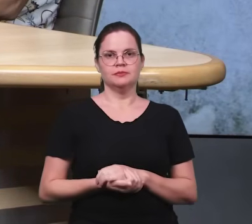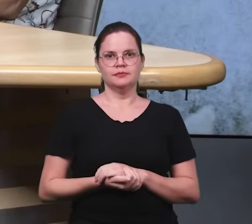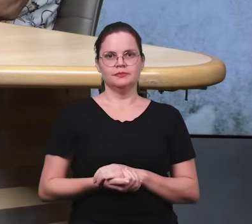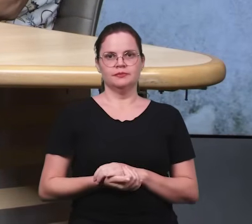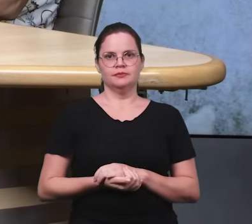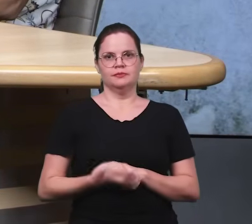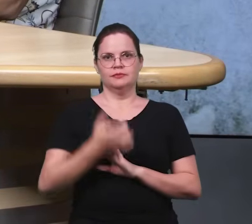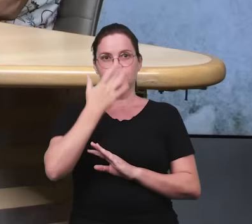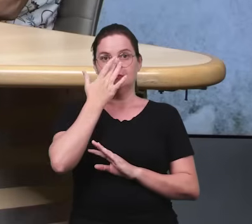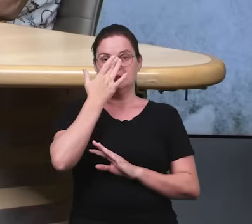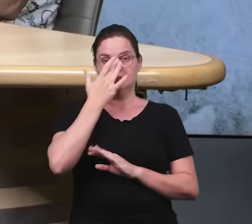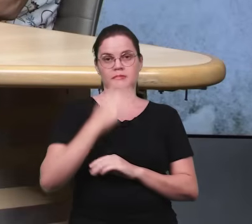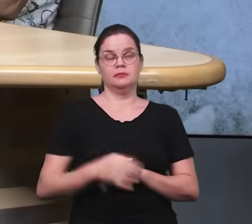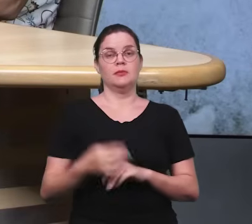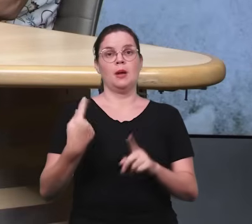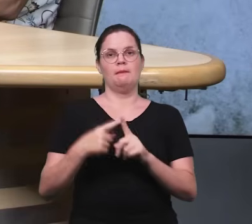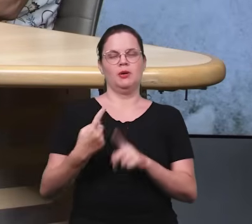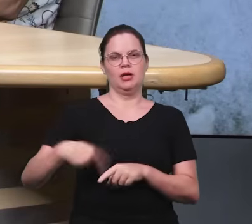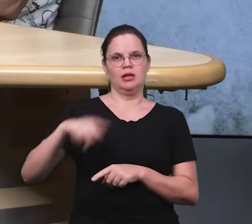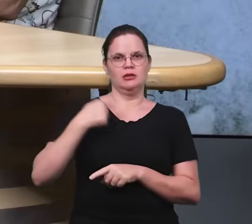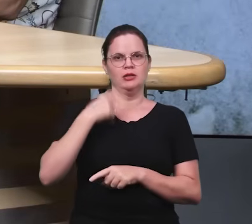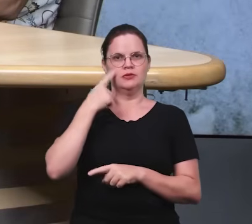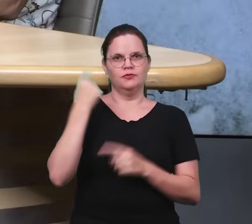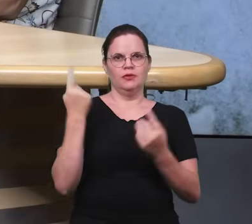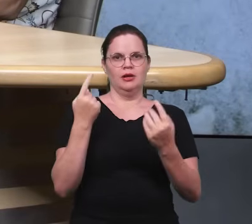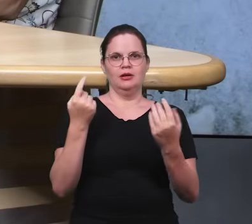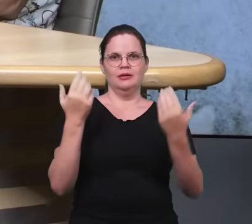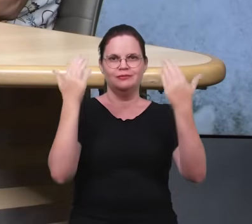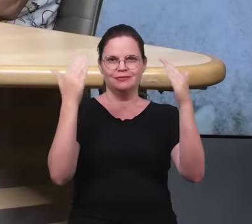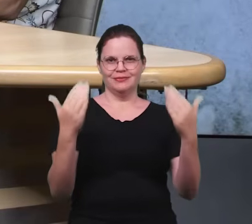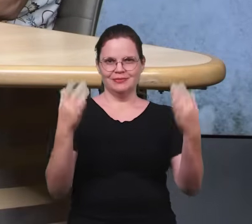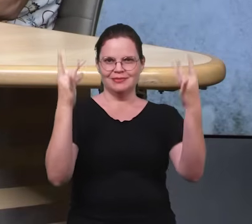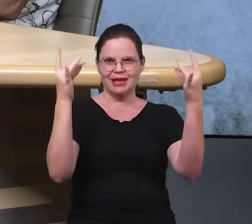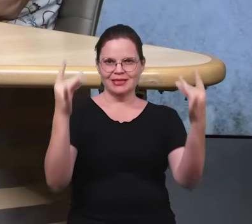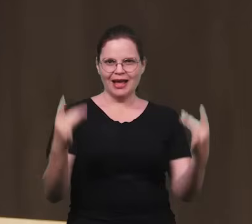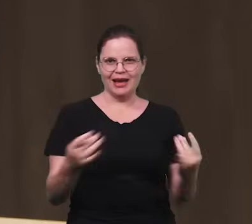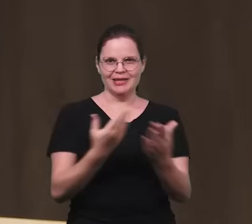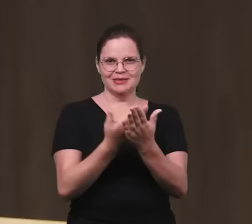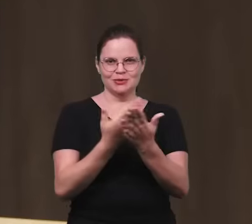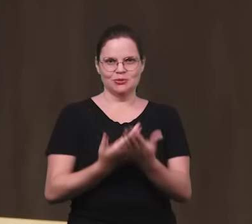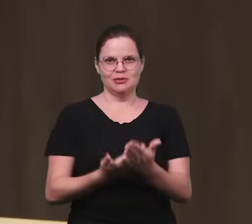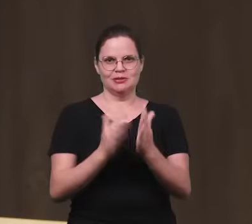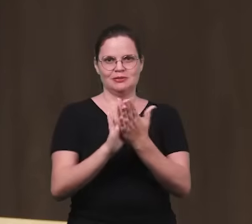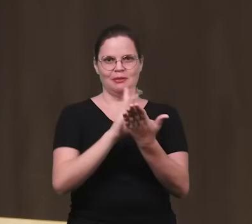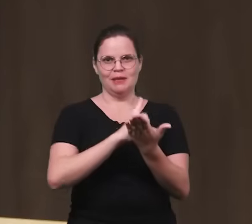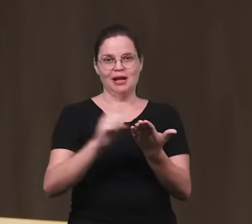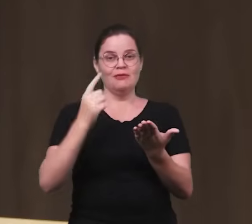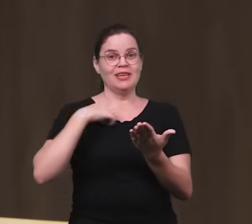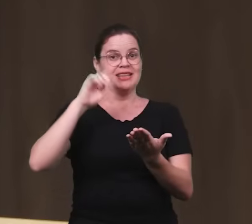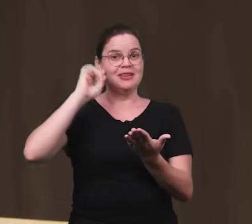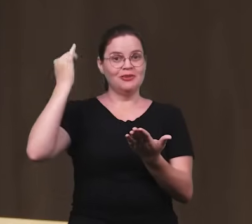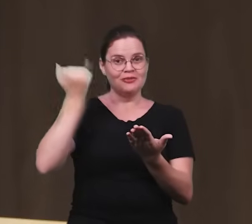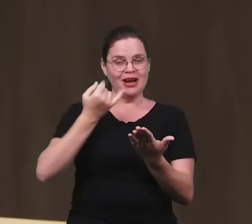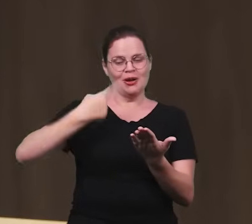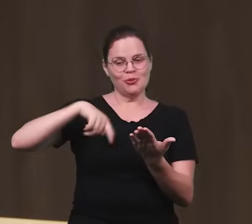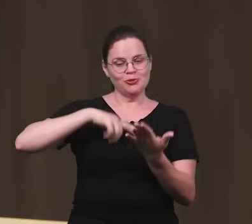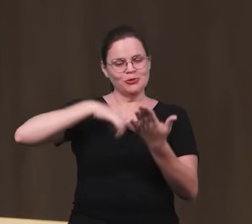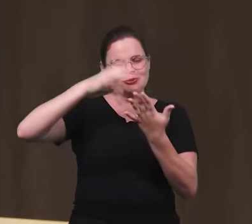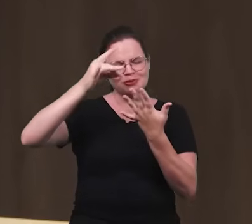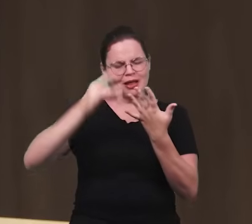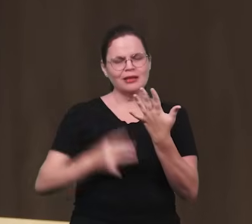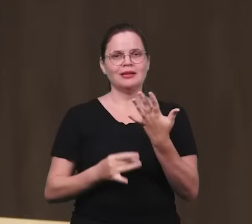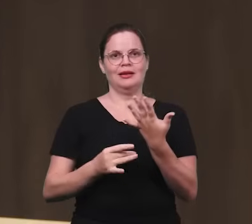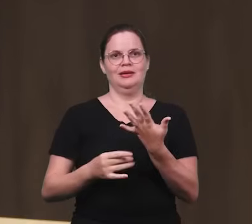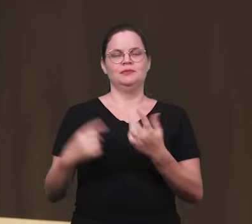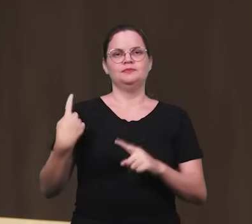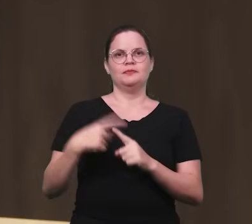gente analisa a palavra do Senhor, os mínimos detalhes, Deus fala conosco, né? Porque a gente veio falando